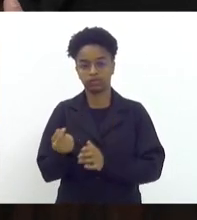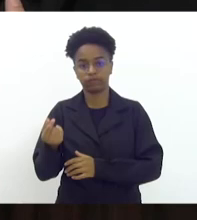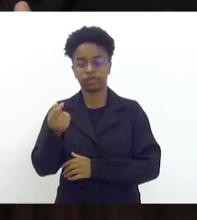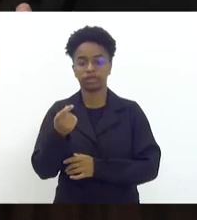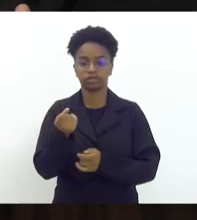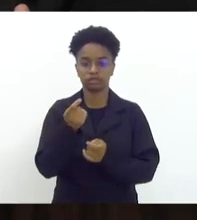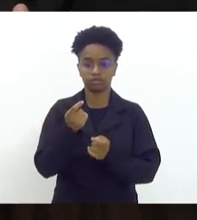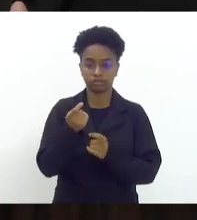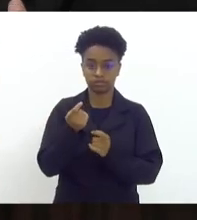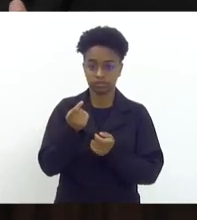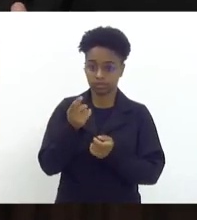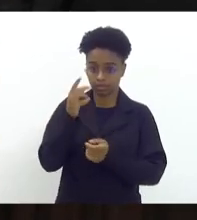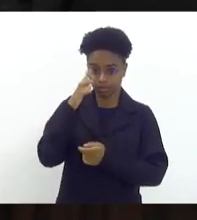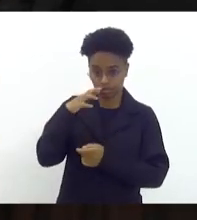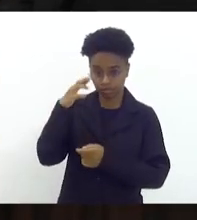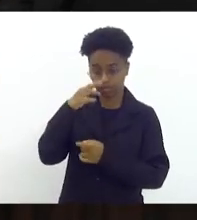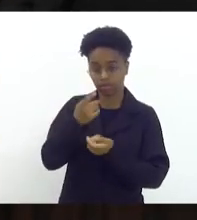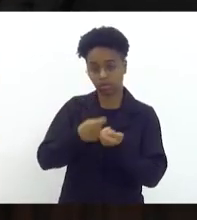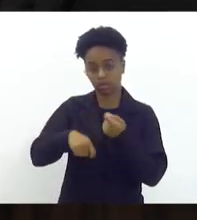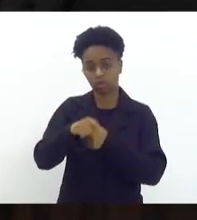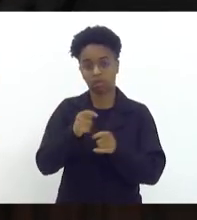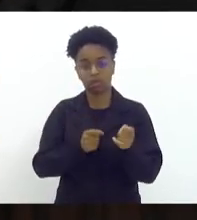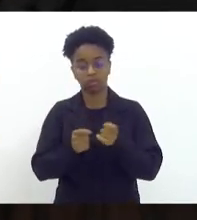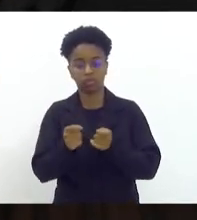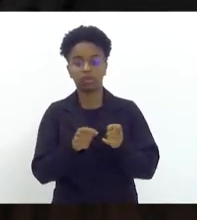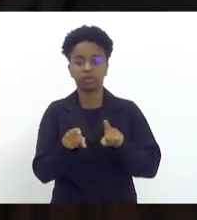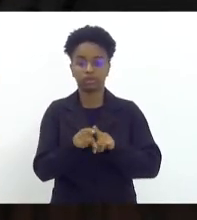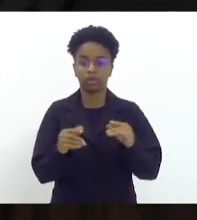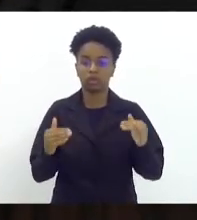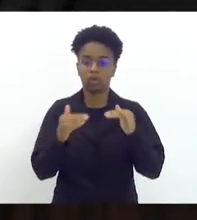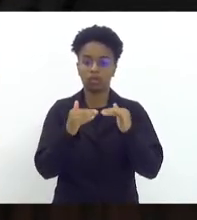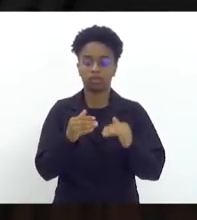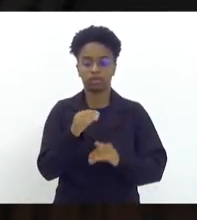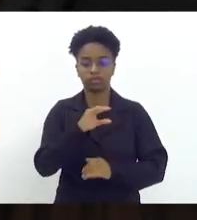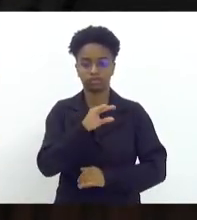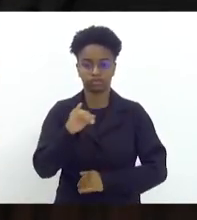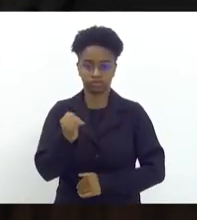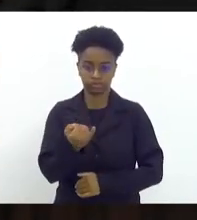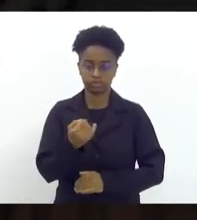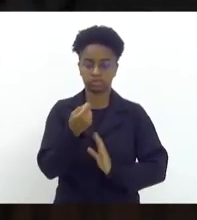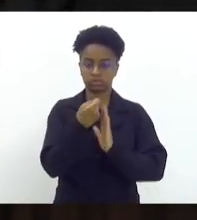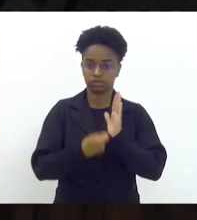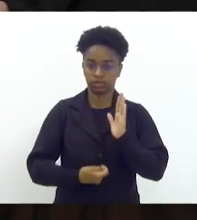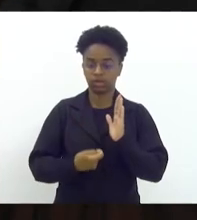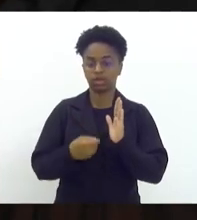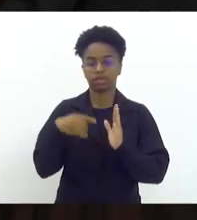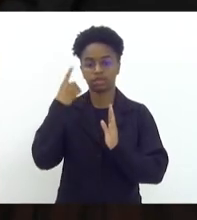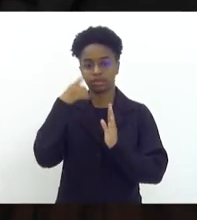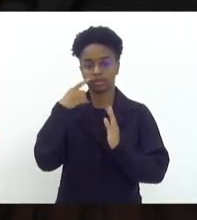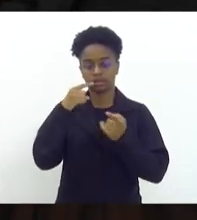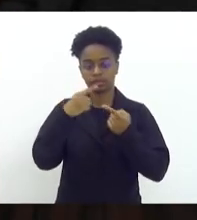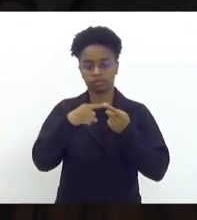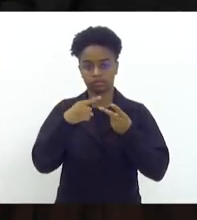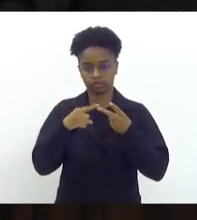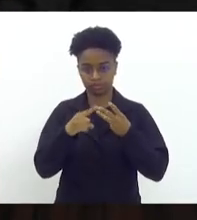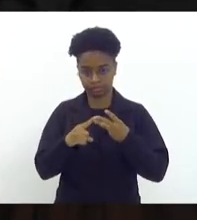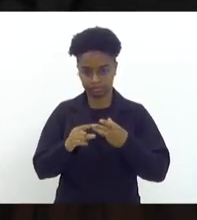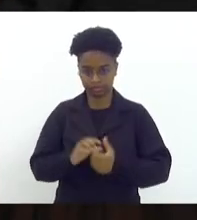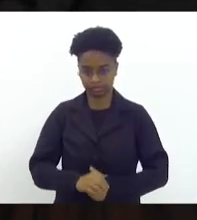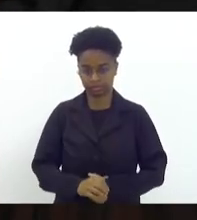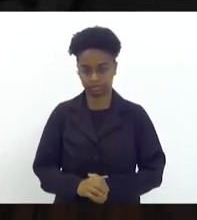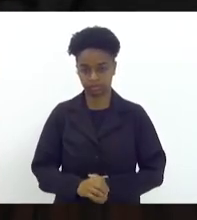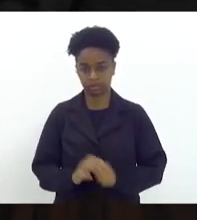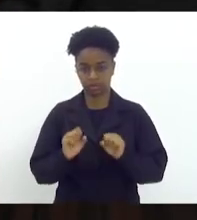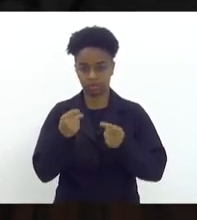controle favorável com as eventos da comissão de Constituição de Justiça relatores deputados Fred Pacheco Tande Vieira e Arthur Monteiro